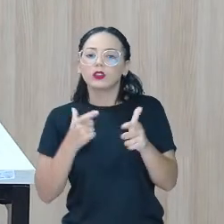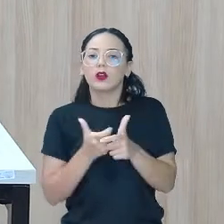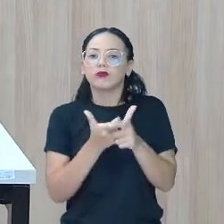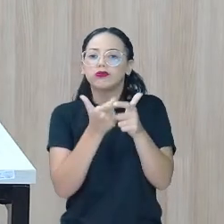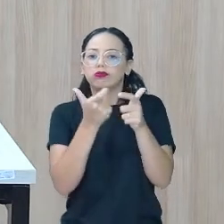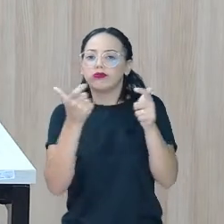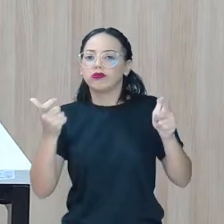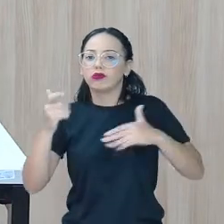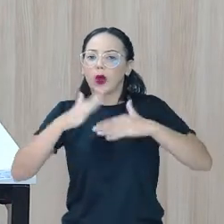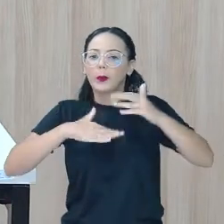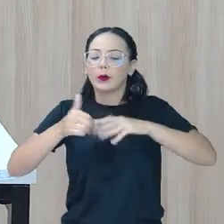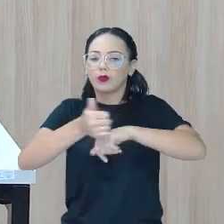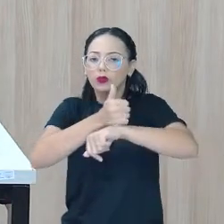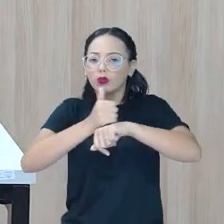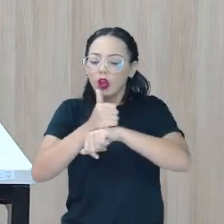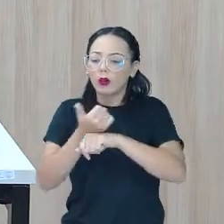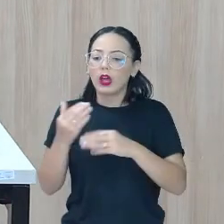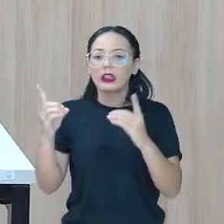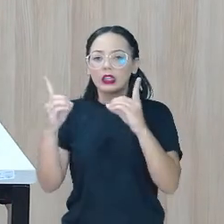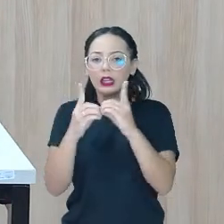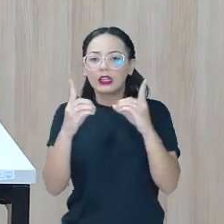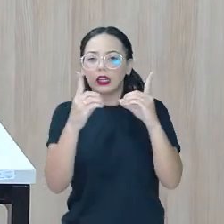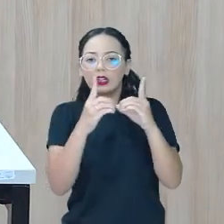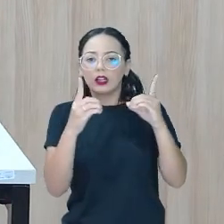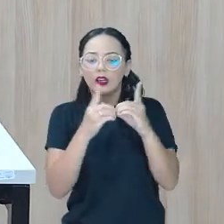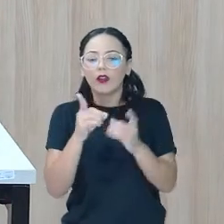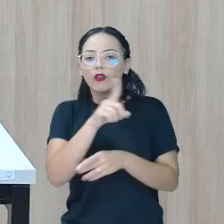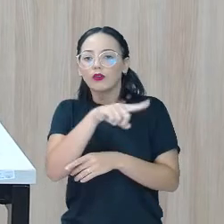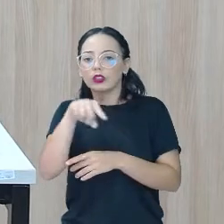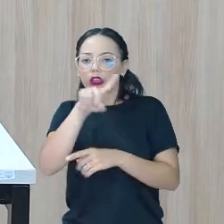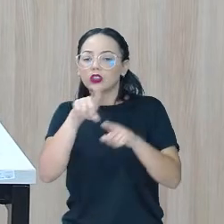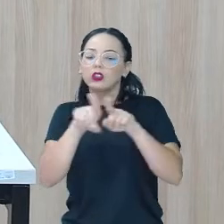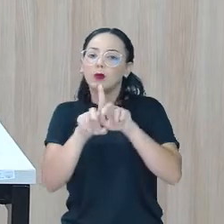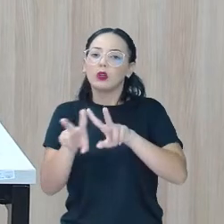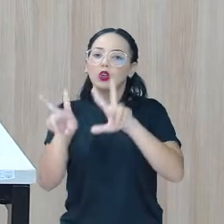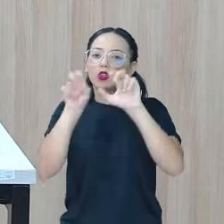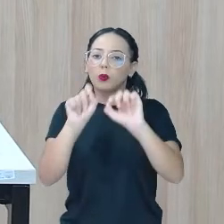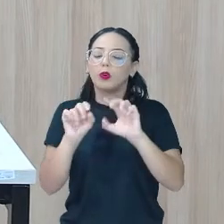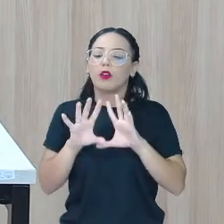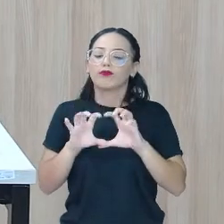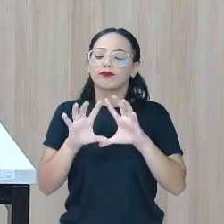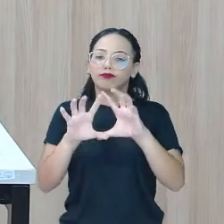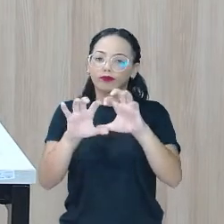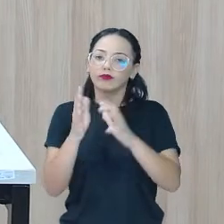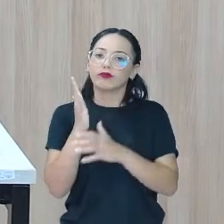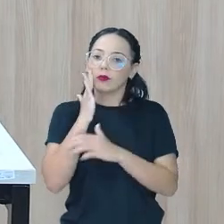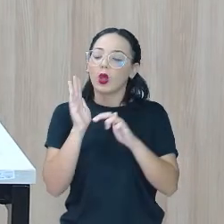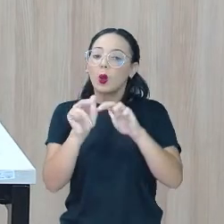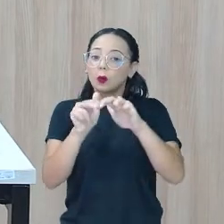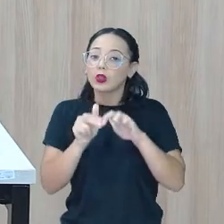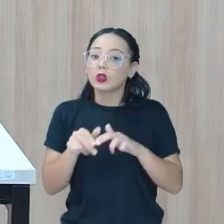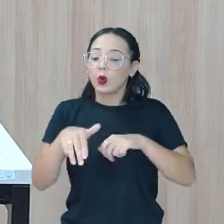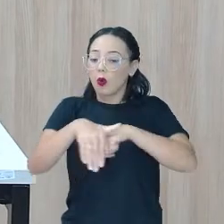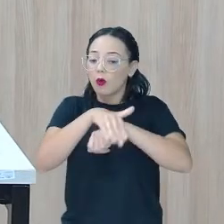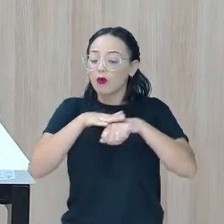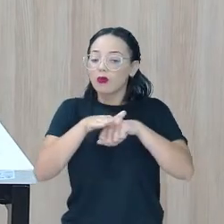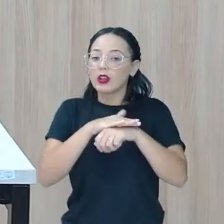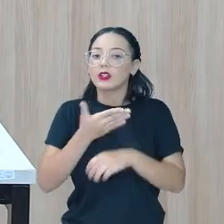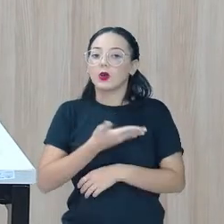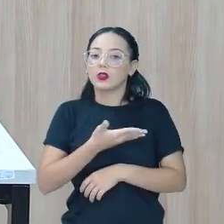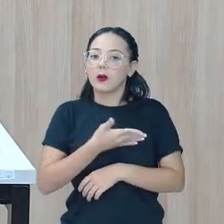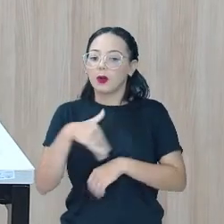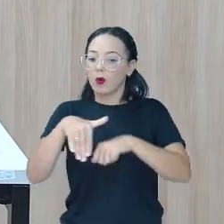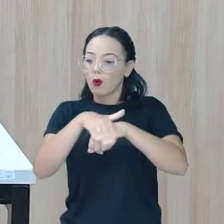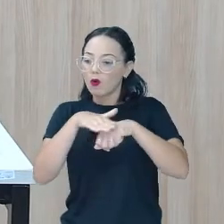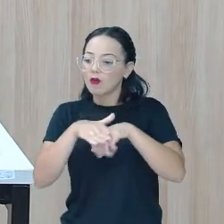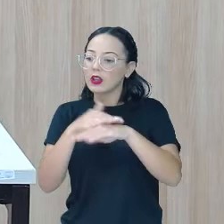de profissionais para atender diretamente aí em relação aí ao câncer de próstata. Então, conversa aí com os adultos